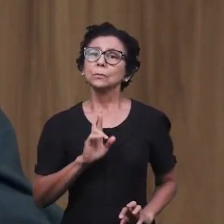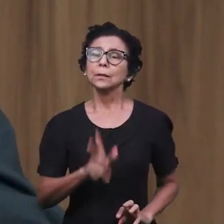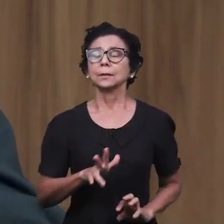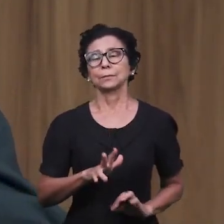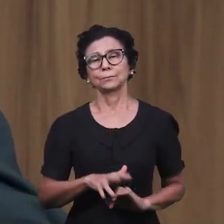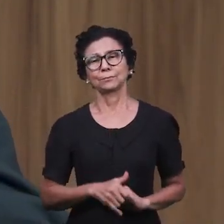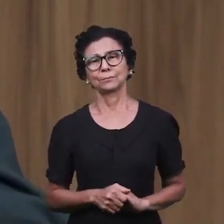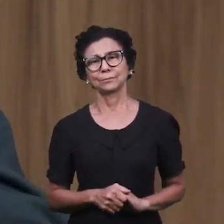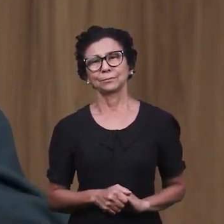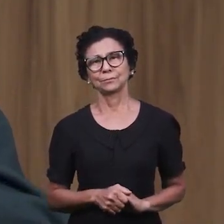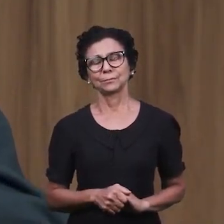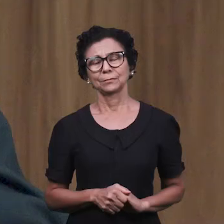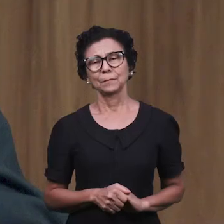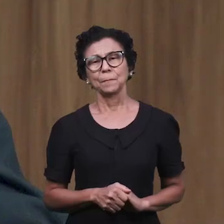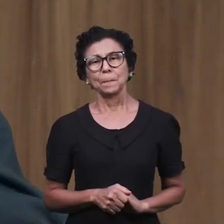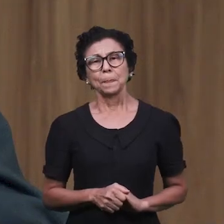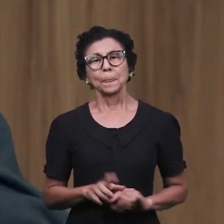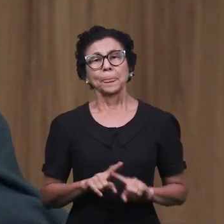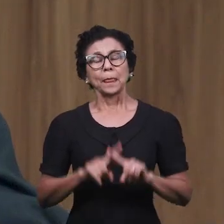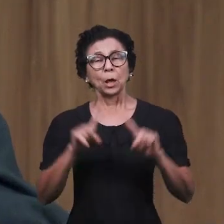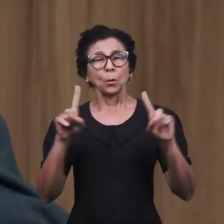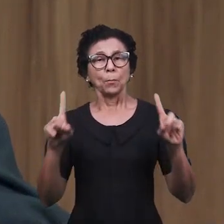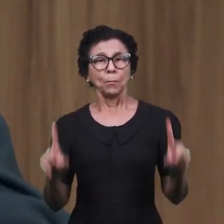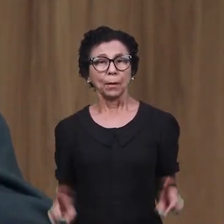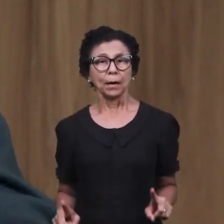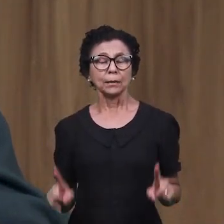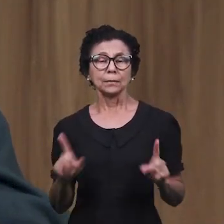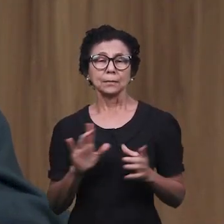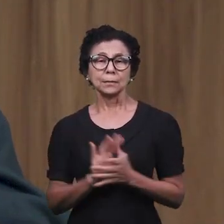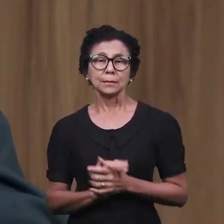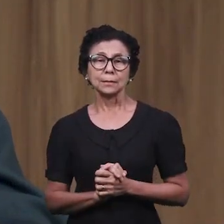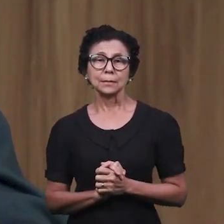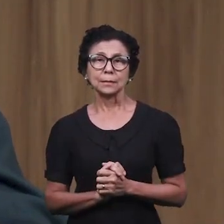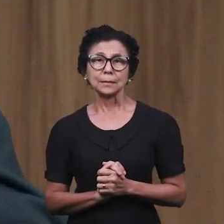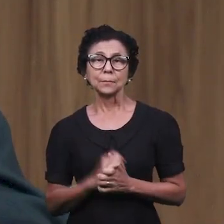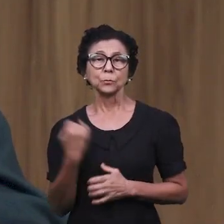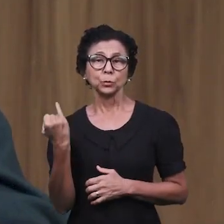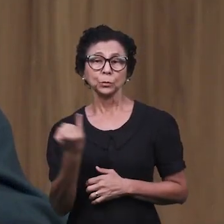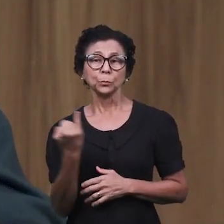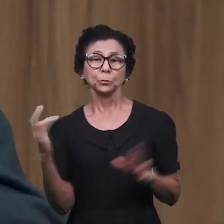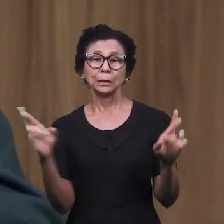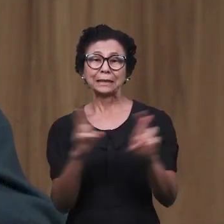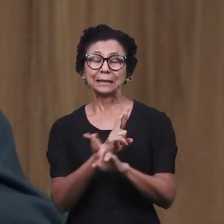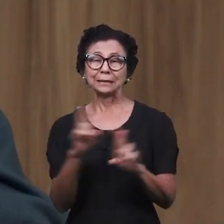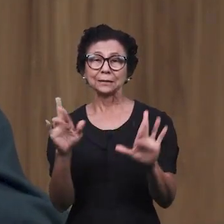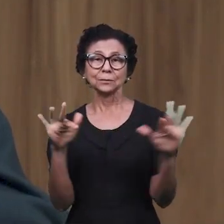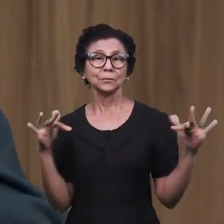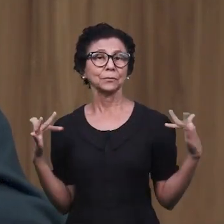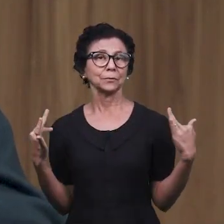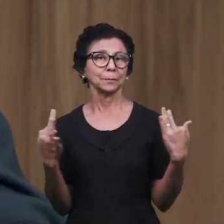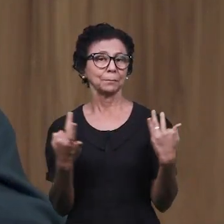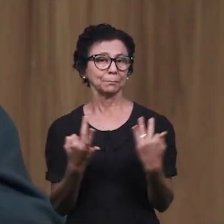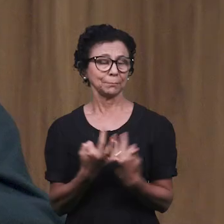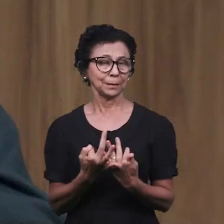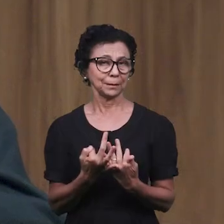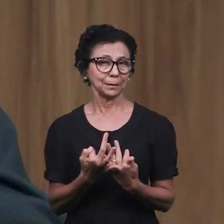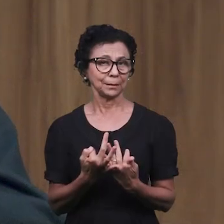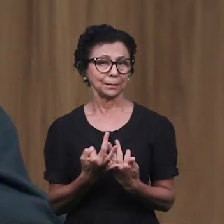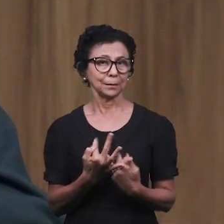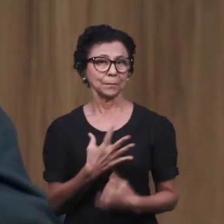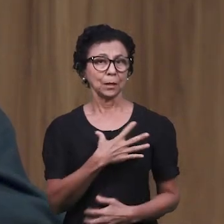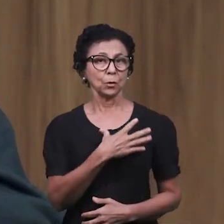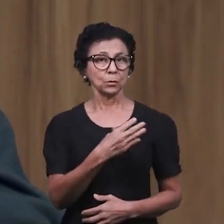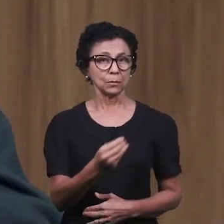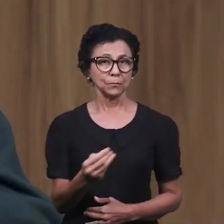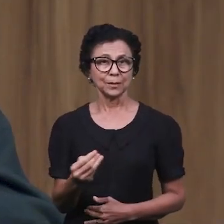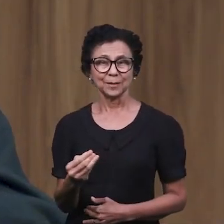vão contribuir para um bom convívio. Mas é muito importante que os filhos percebam que